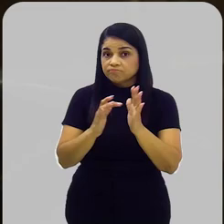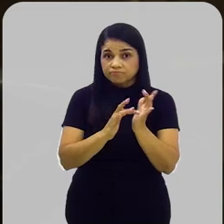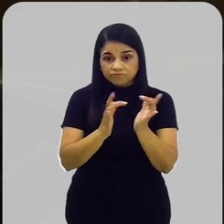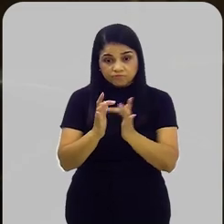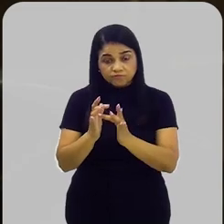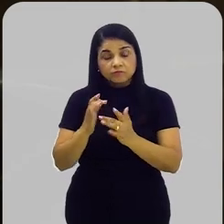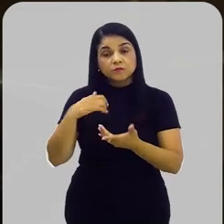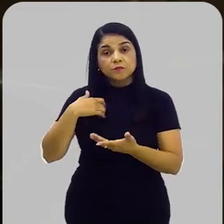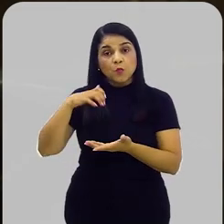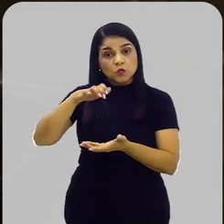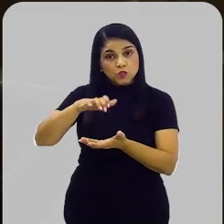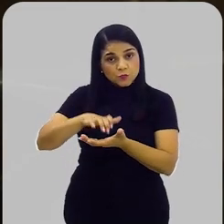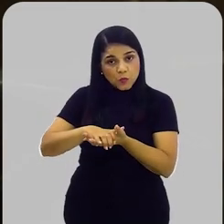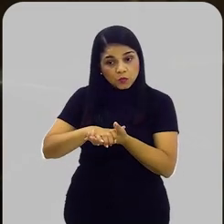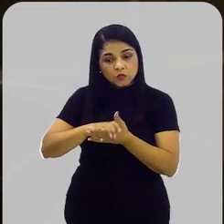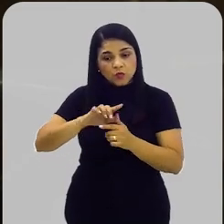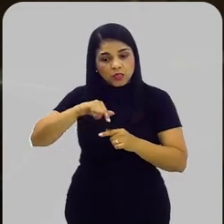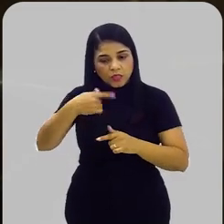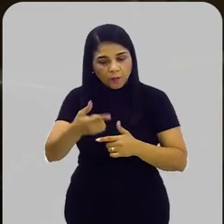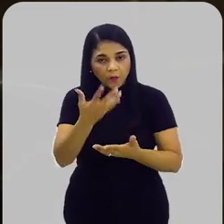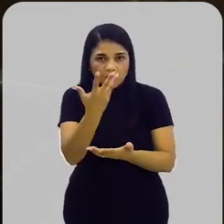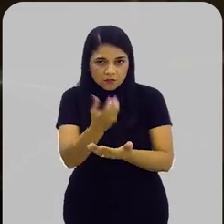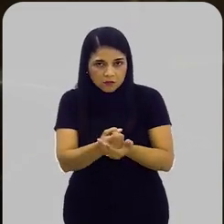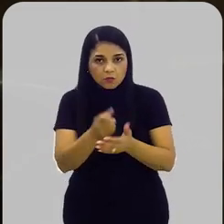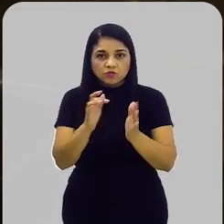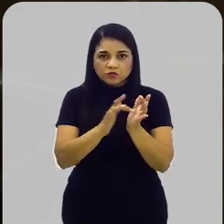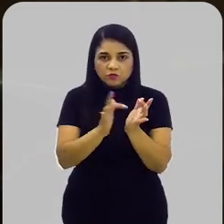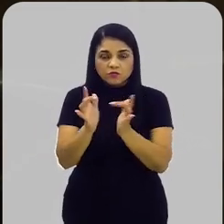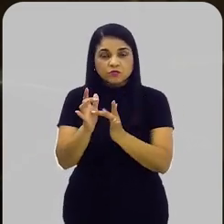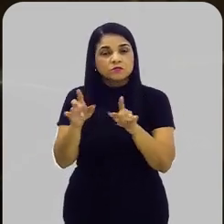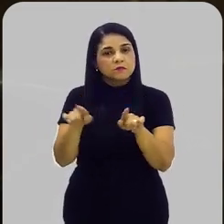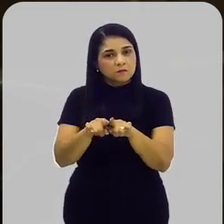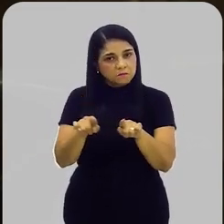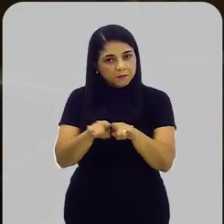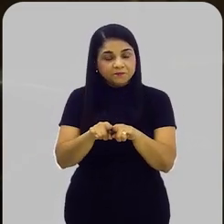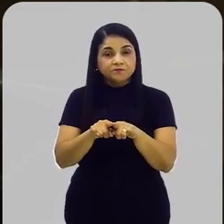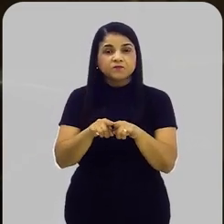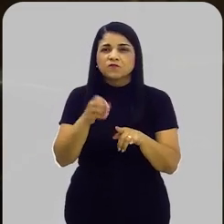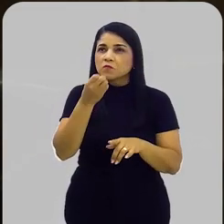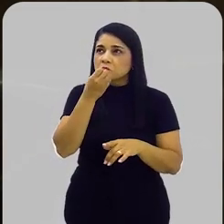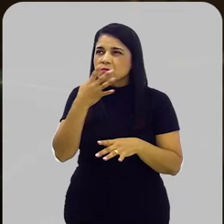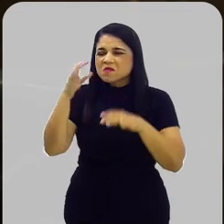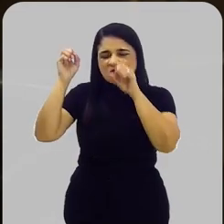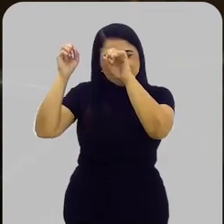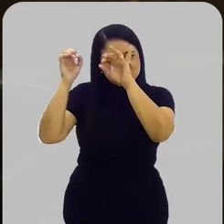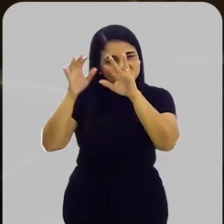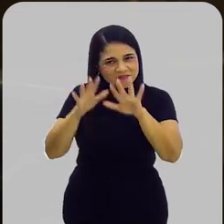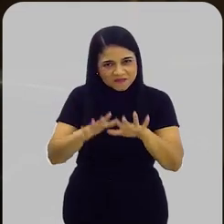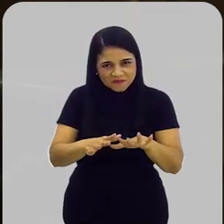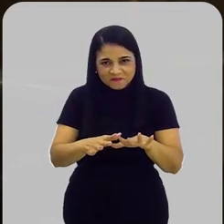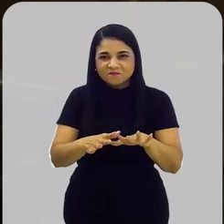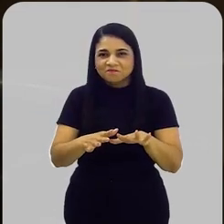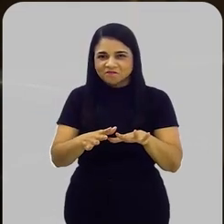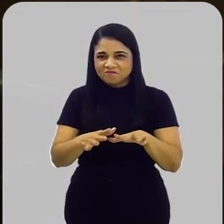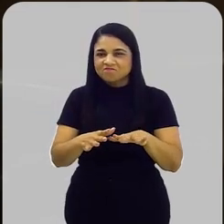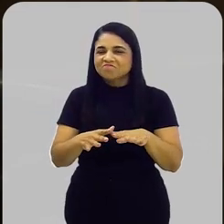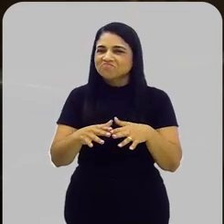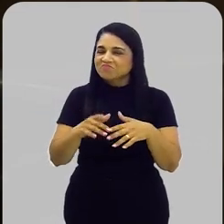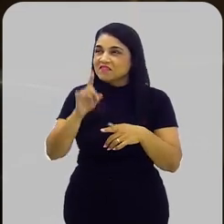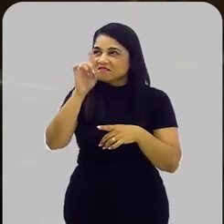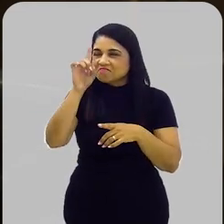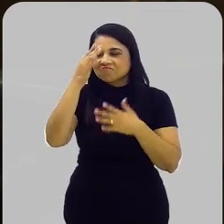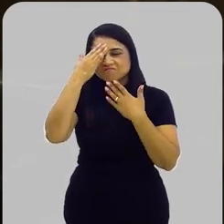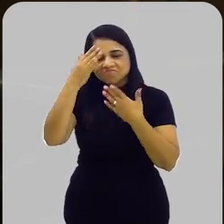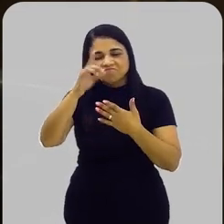depois, porque eu já era convertida, mas ele se converteu depois. E assim, só tem sido bênção. Coisa boa. Graças coisa a Deus boa. Só tem